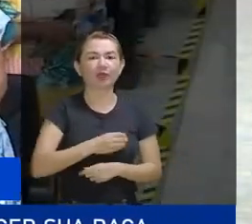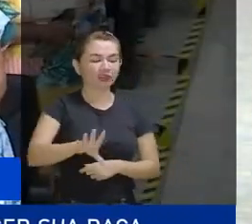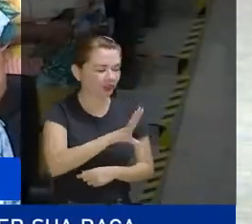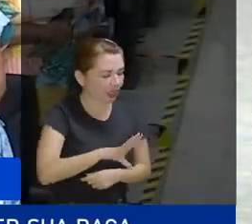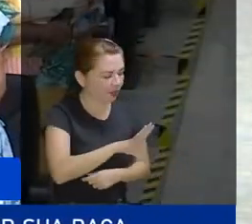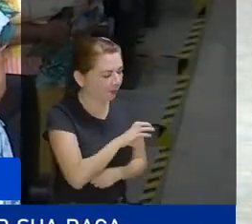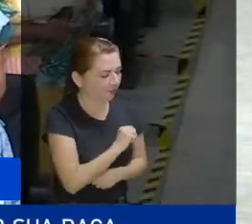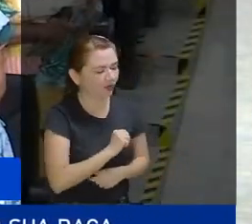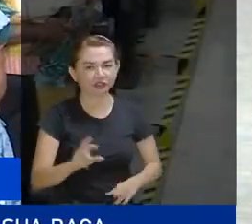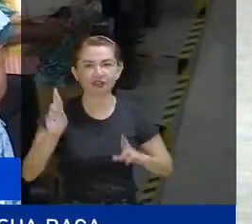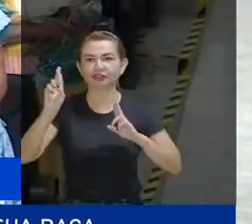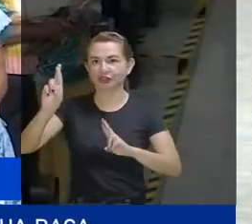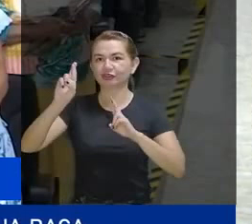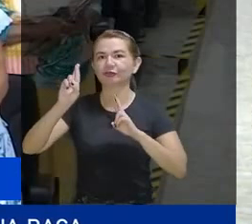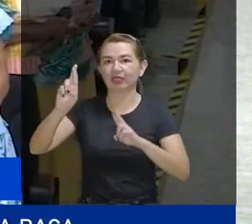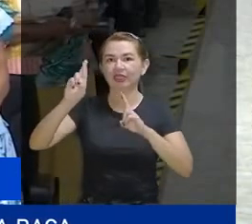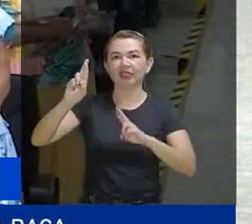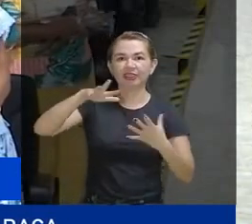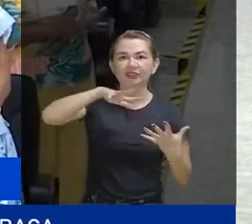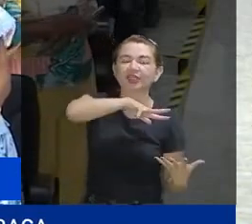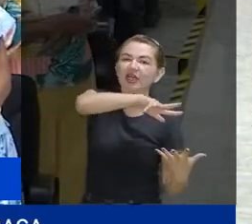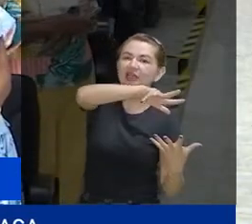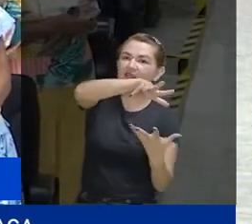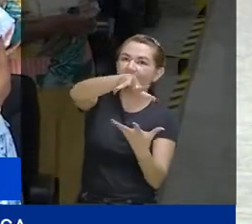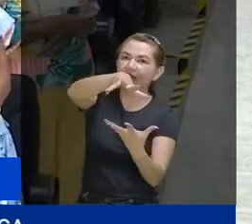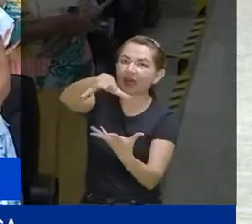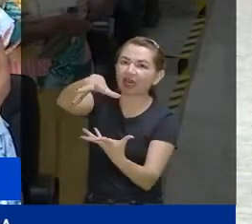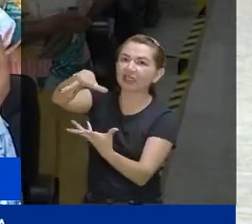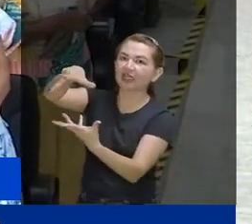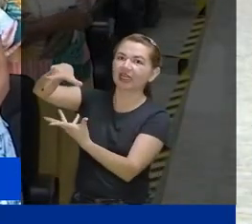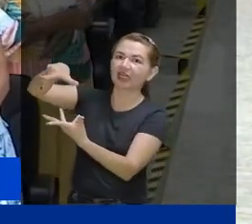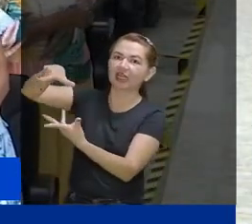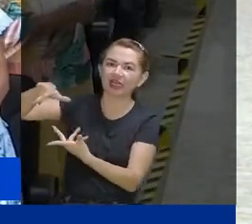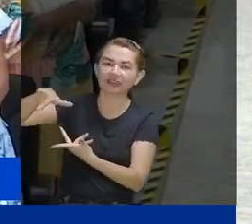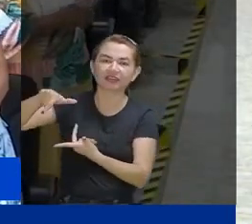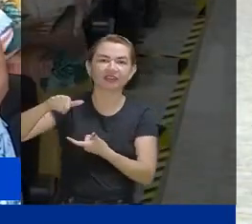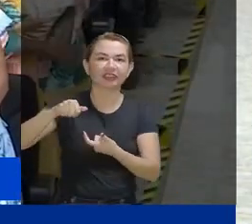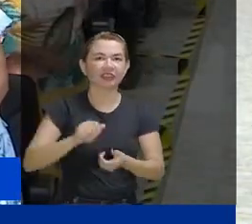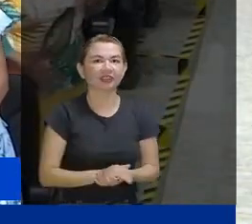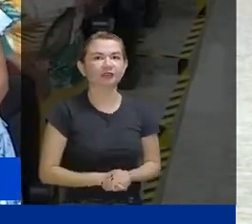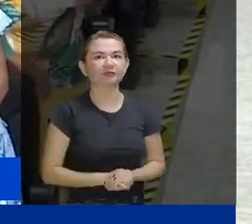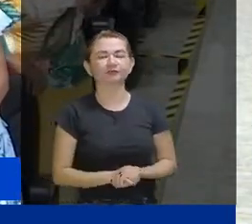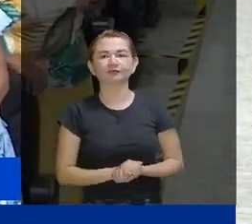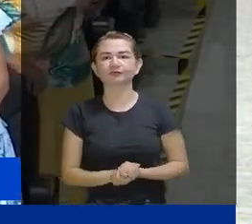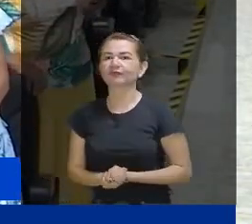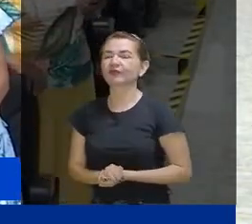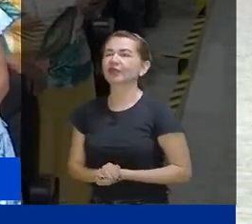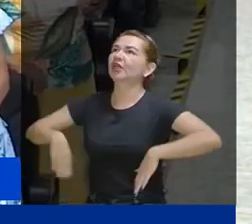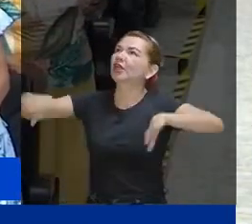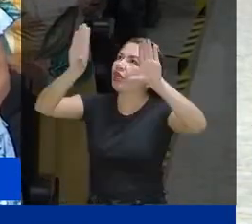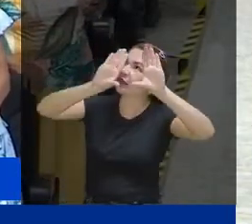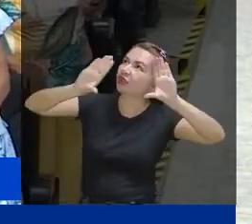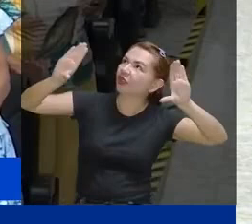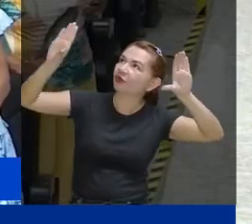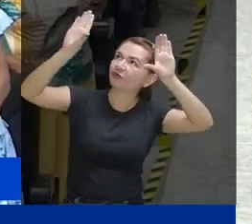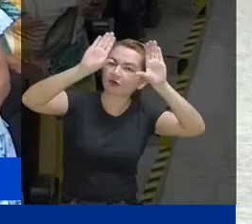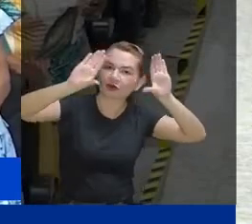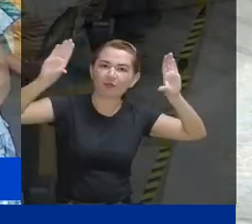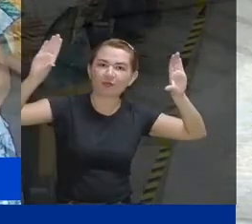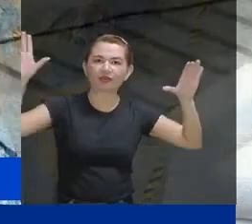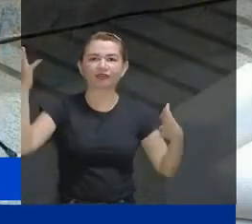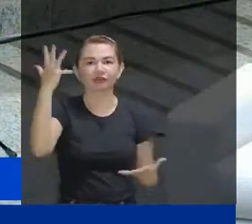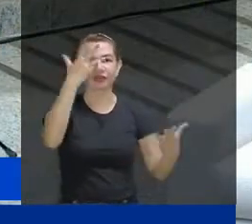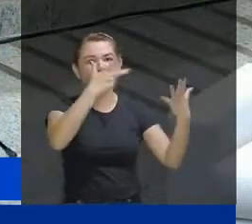vívido de amor e de esperança, a terra desce. Se em